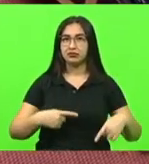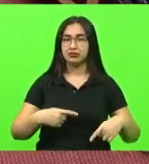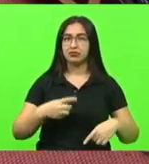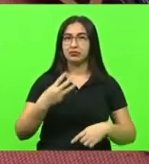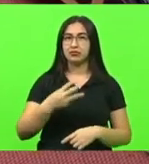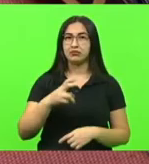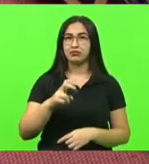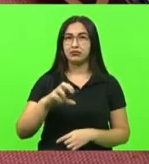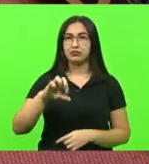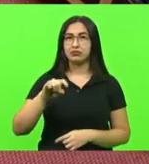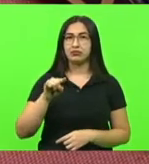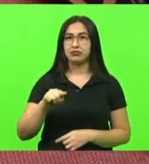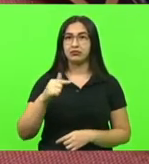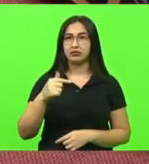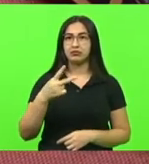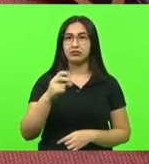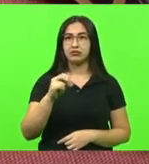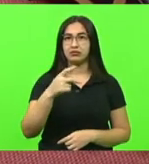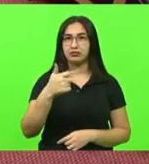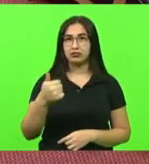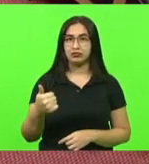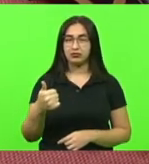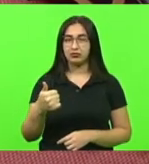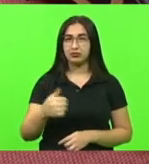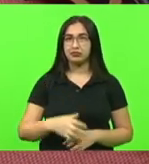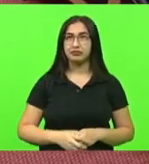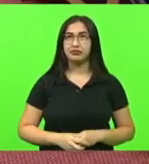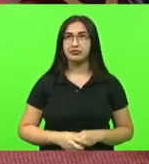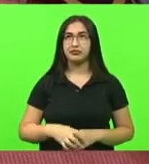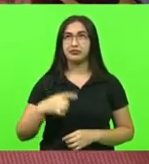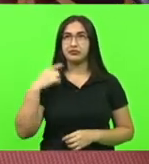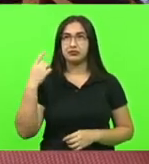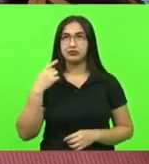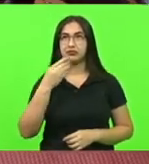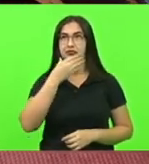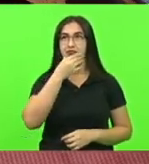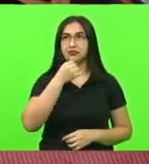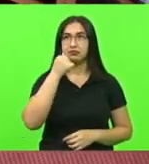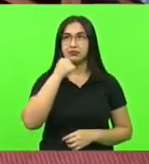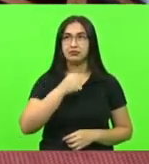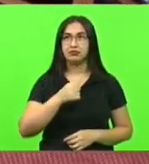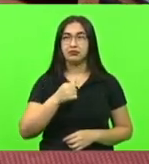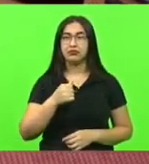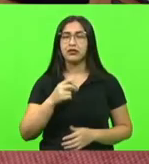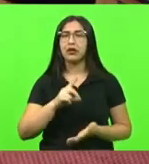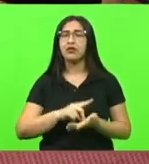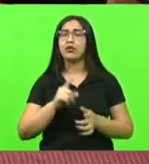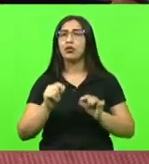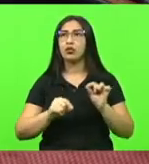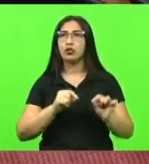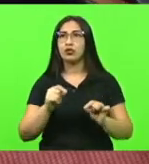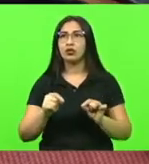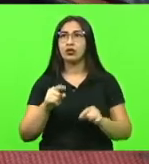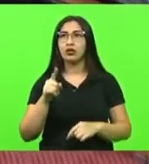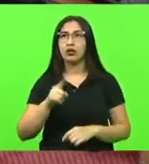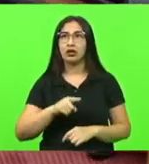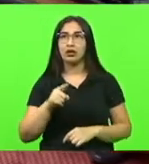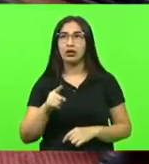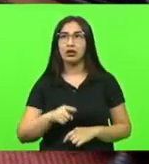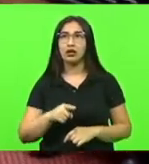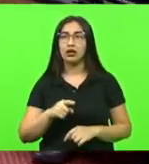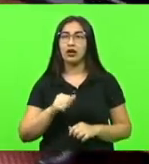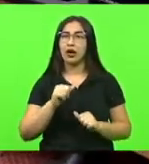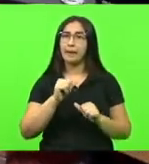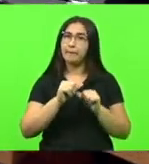.7 de 2021. Senhor presidente, senhoras deputadas, senhores deputados, na verdade, deputado Joabim, trata-se de uma correção